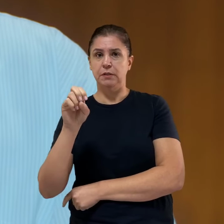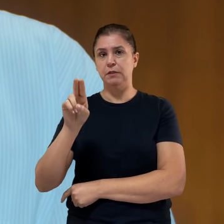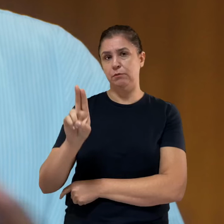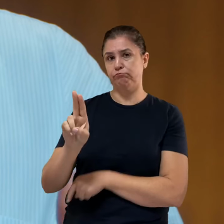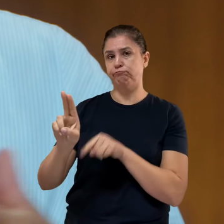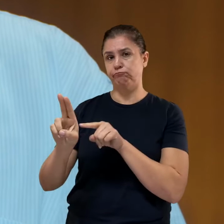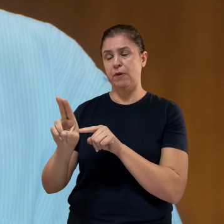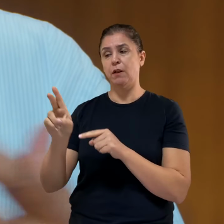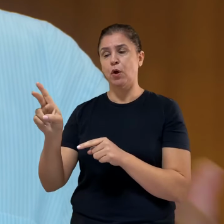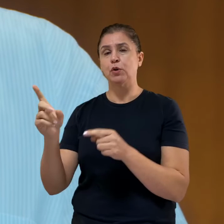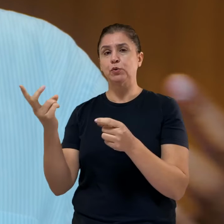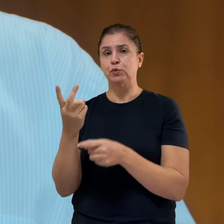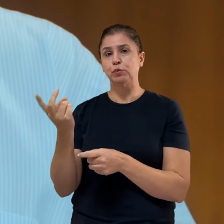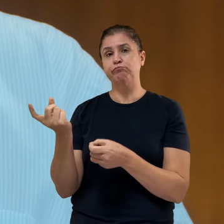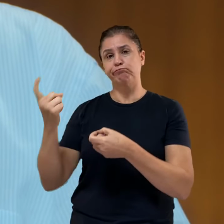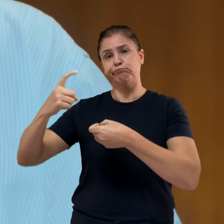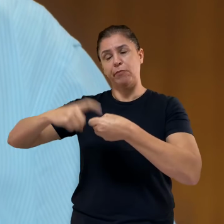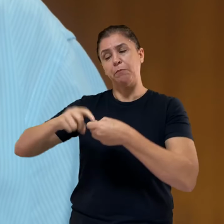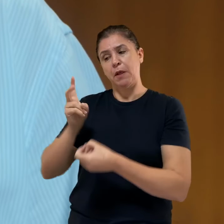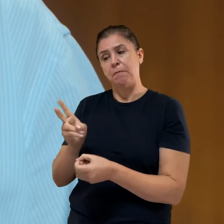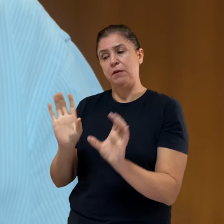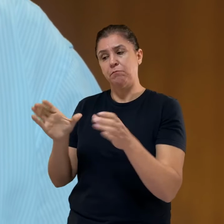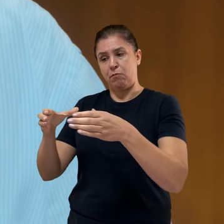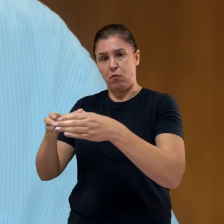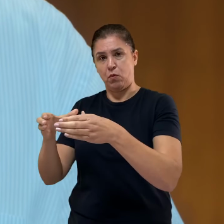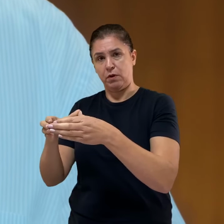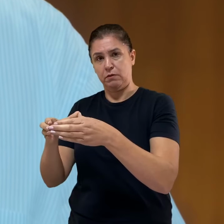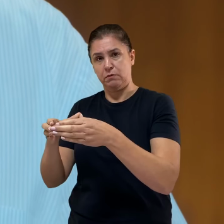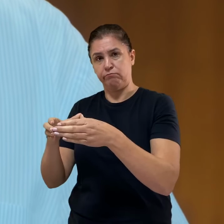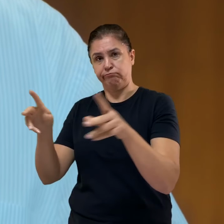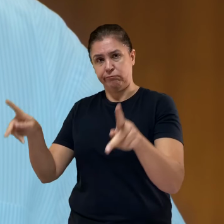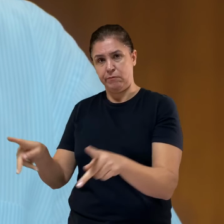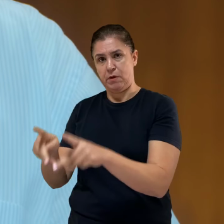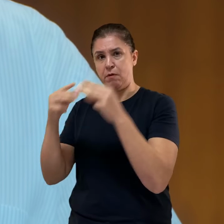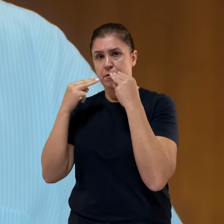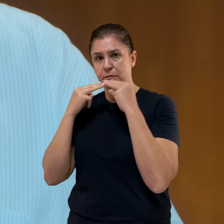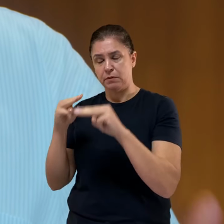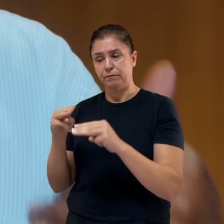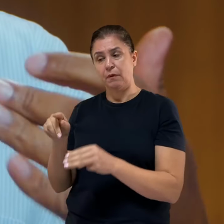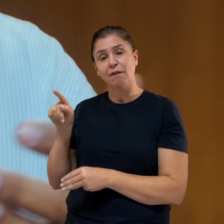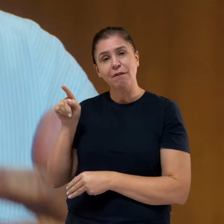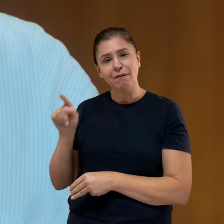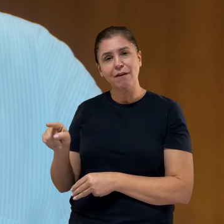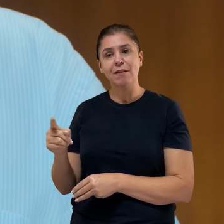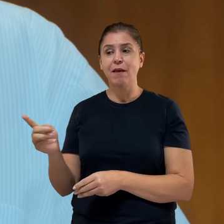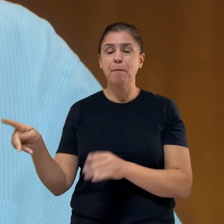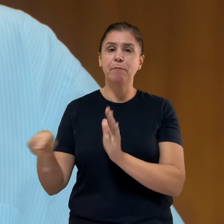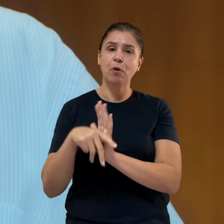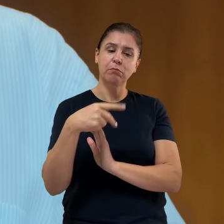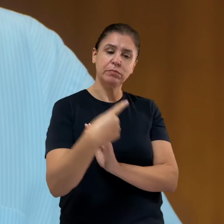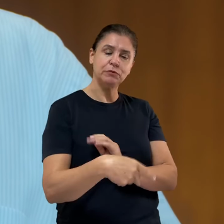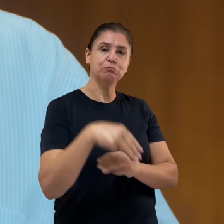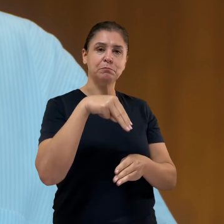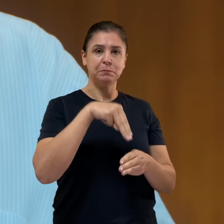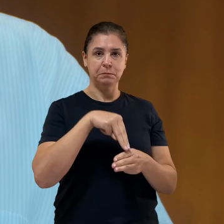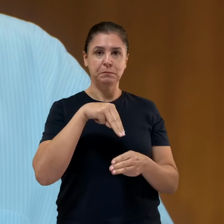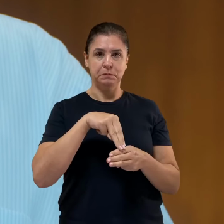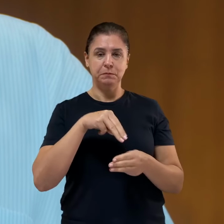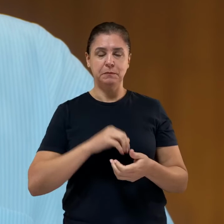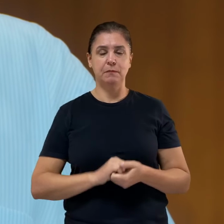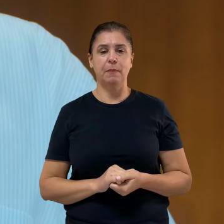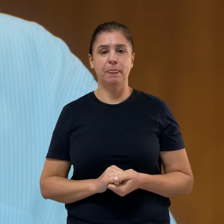Dirceu, nós somos membros da mesma congregação. E ele é da Diocese de Maringá.